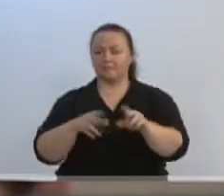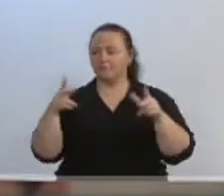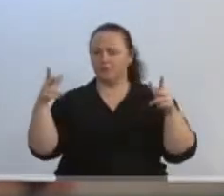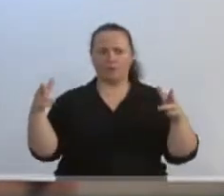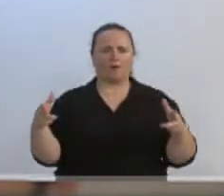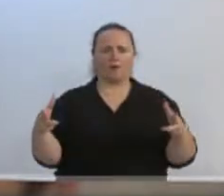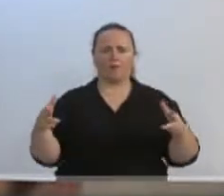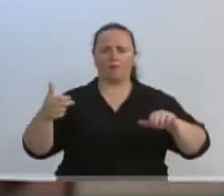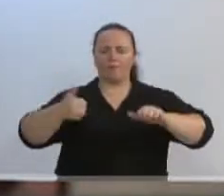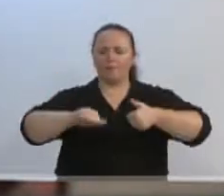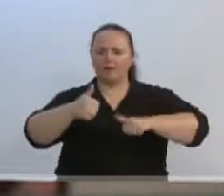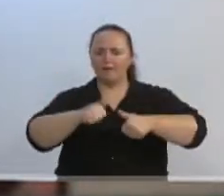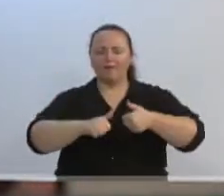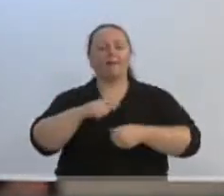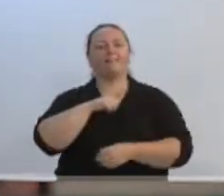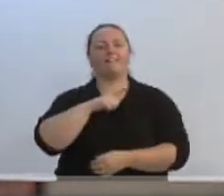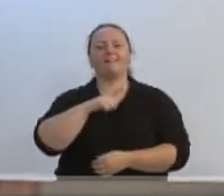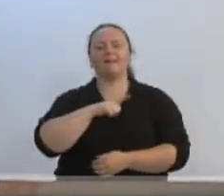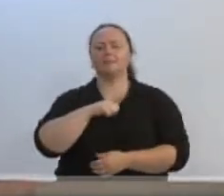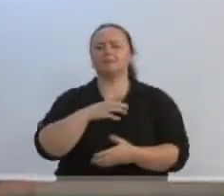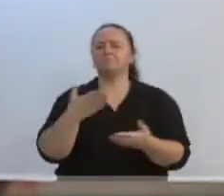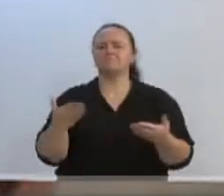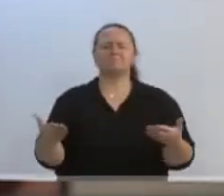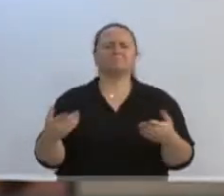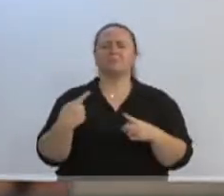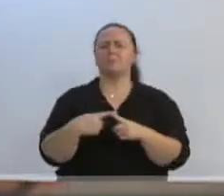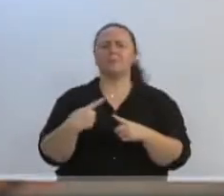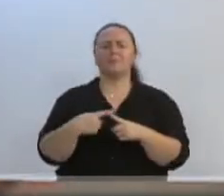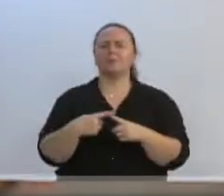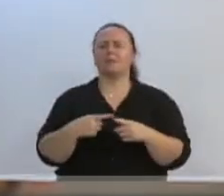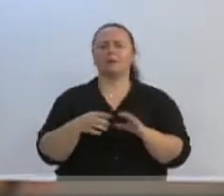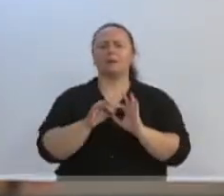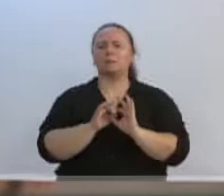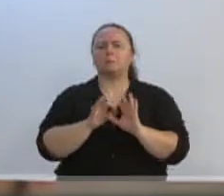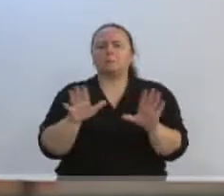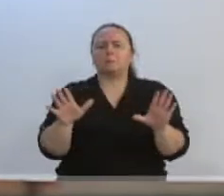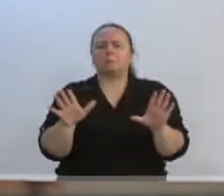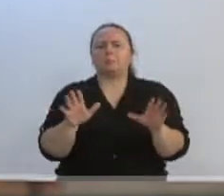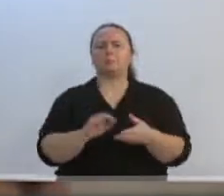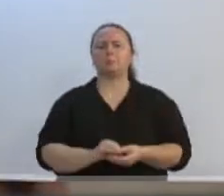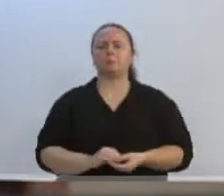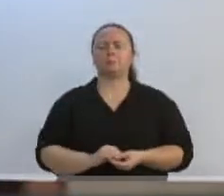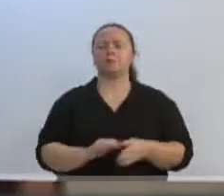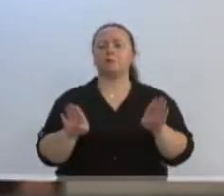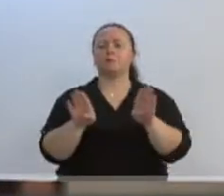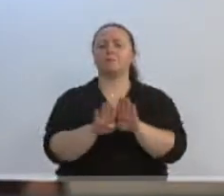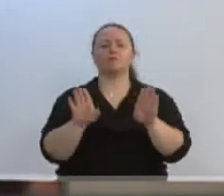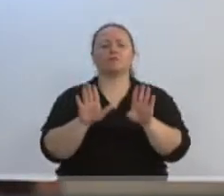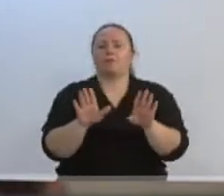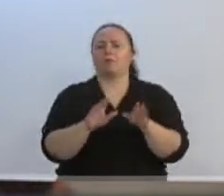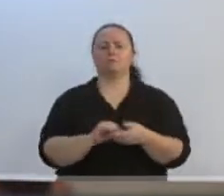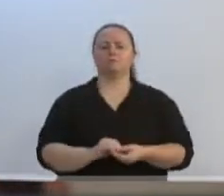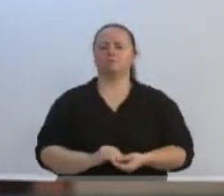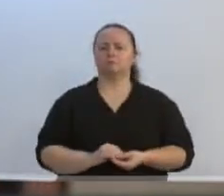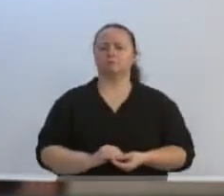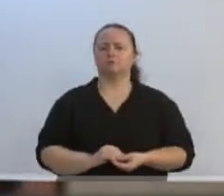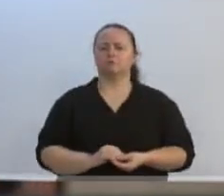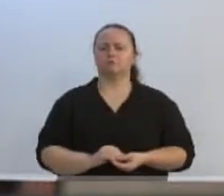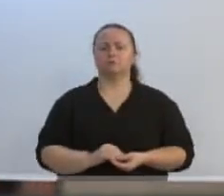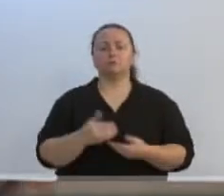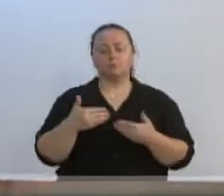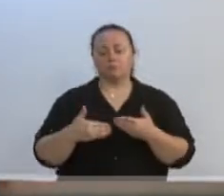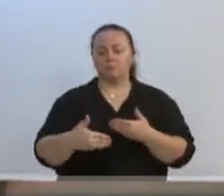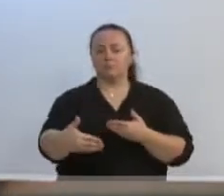tem qualidade, então não vejo por que suspender aquele educandário da forma em que ele está